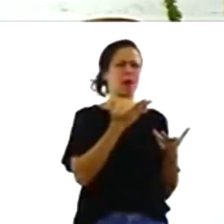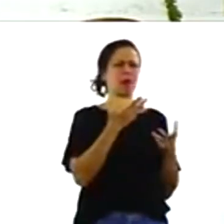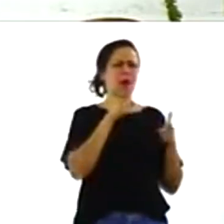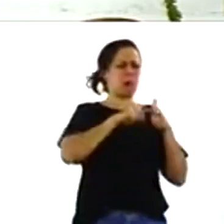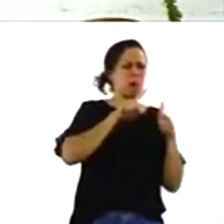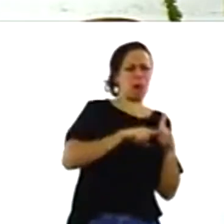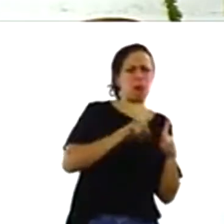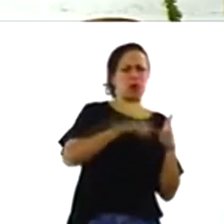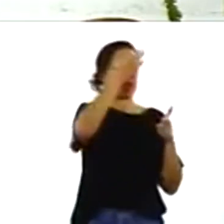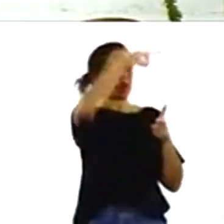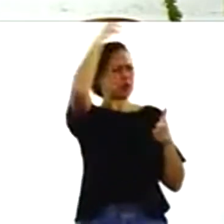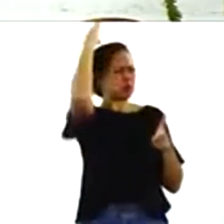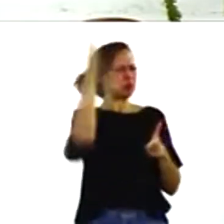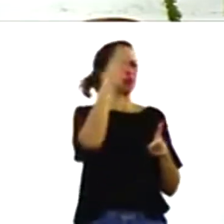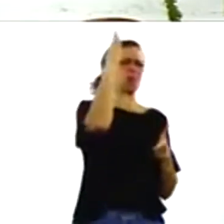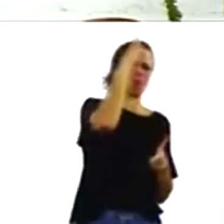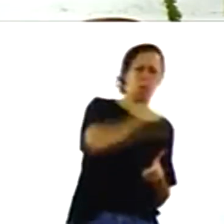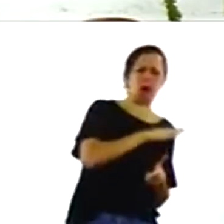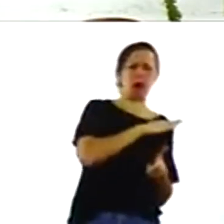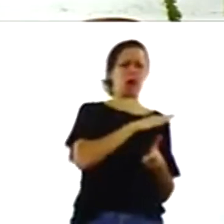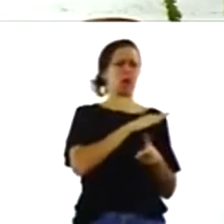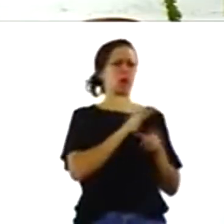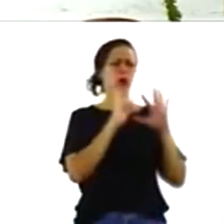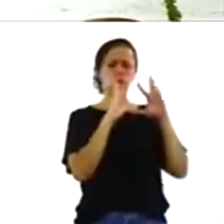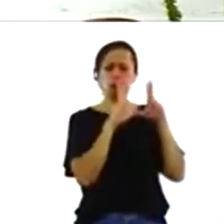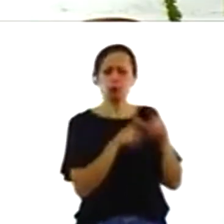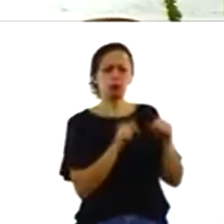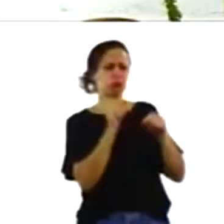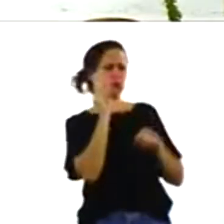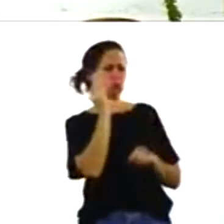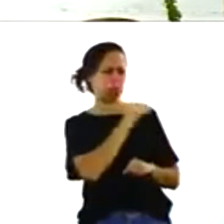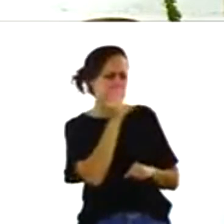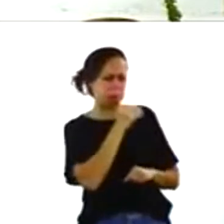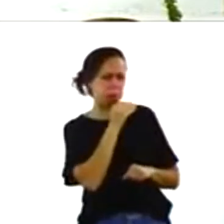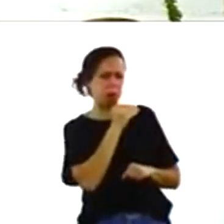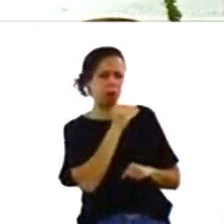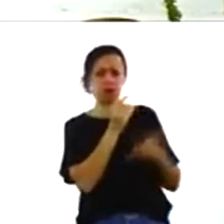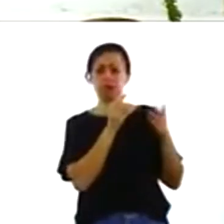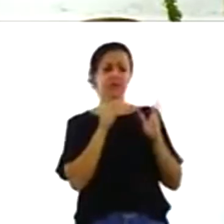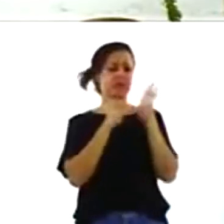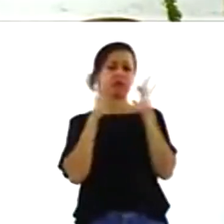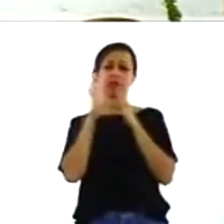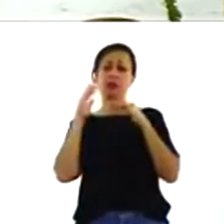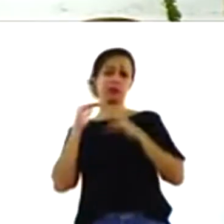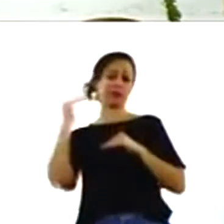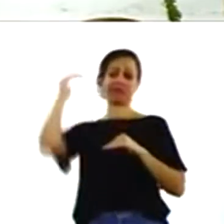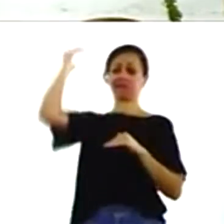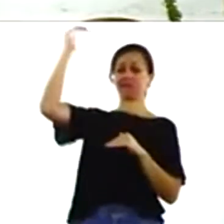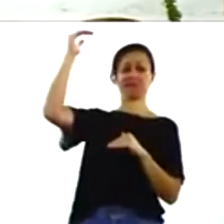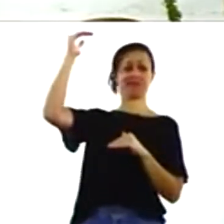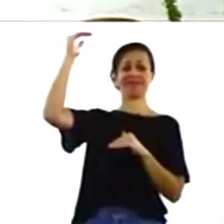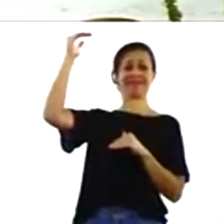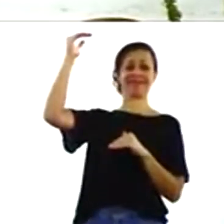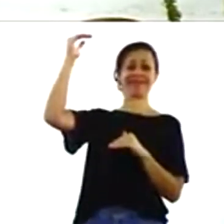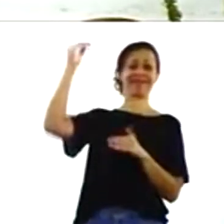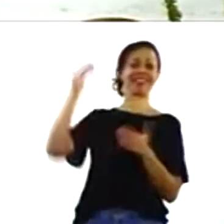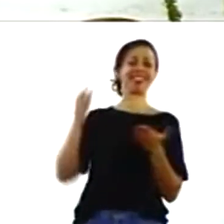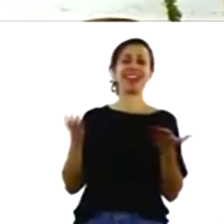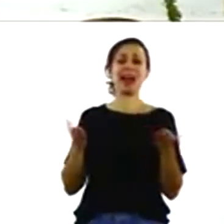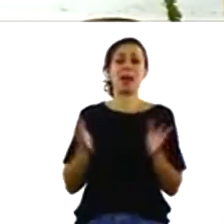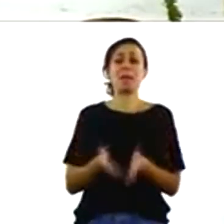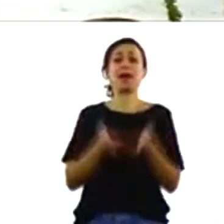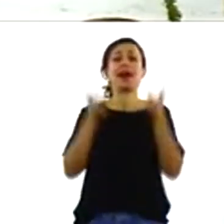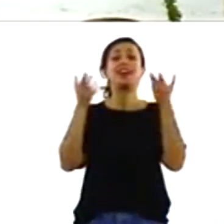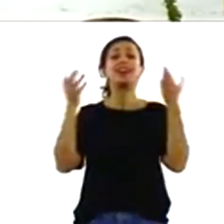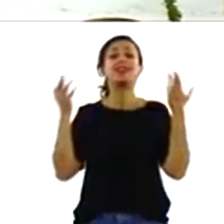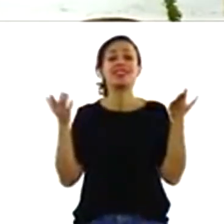século, mas também no vindouro. Olha que bênção, meu irmão. É um recurso espiritual que